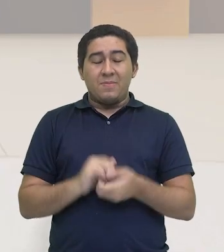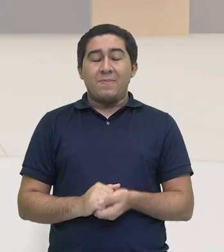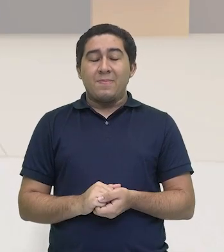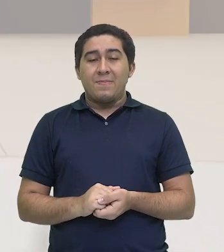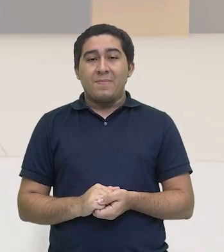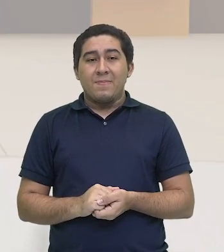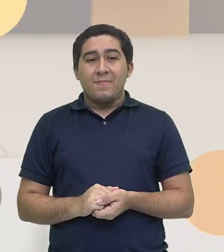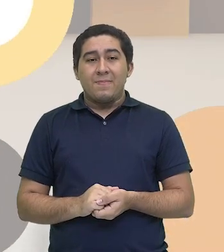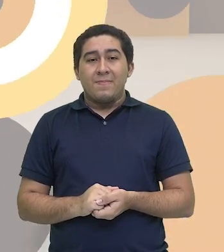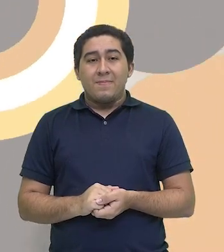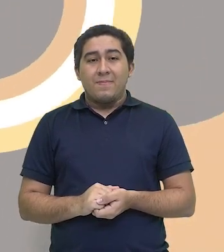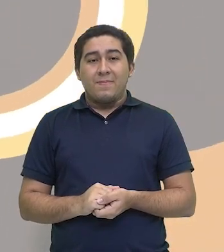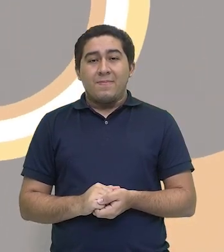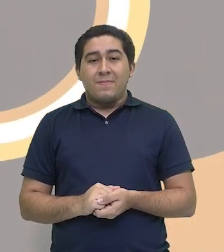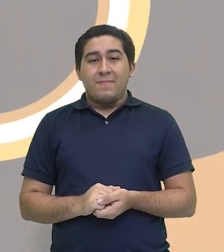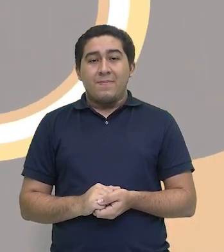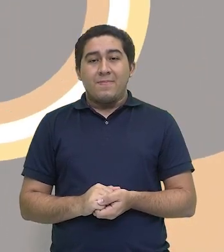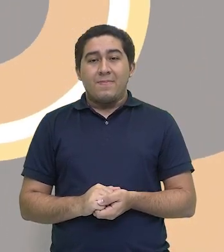Sim.